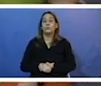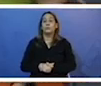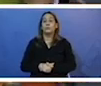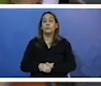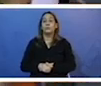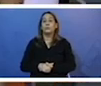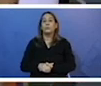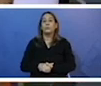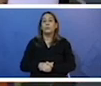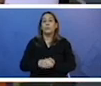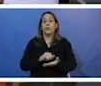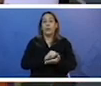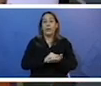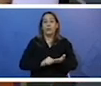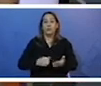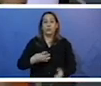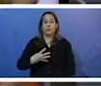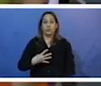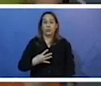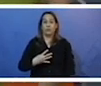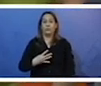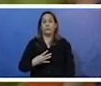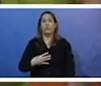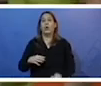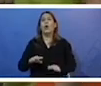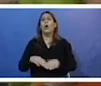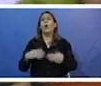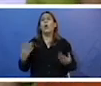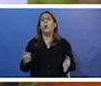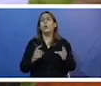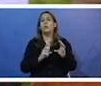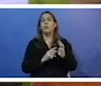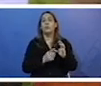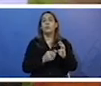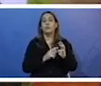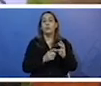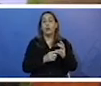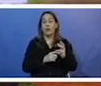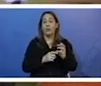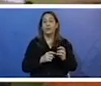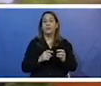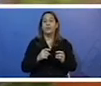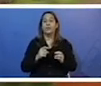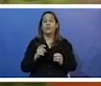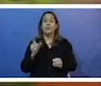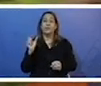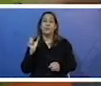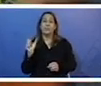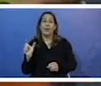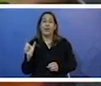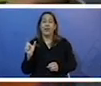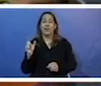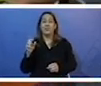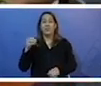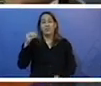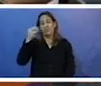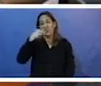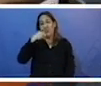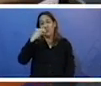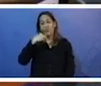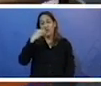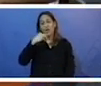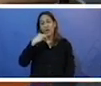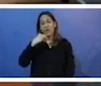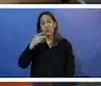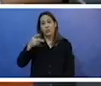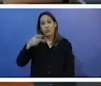Prontos? 4. E quando essas vogais estão na sílaba fraca da palavra, o que acontece? Quando